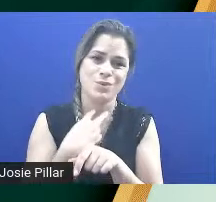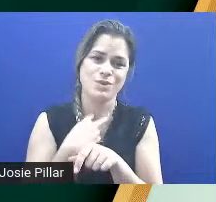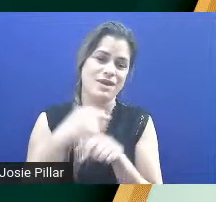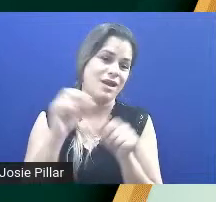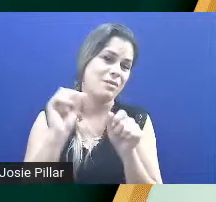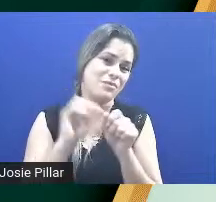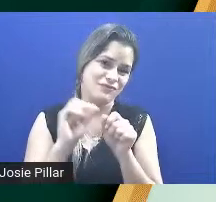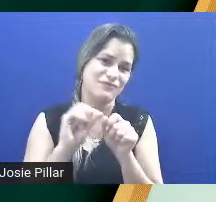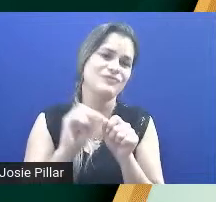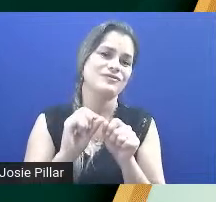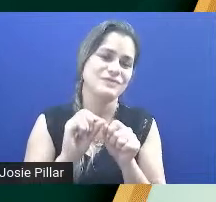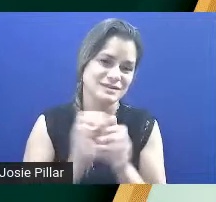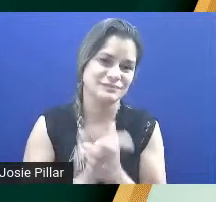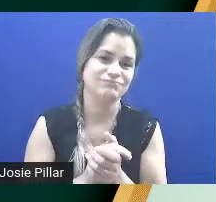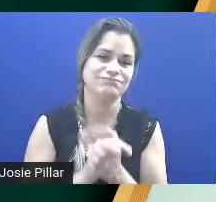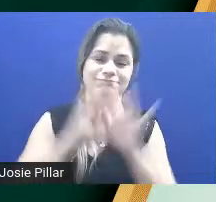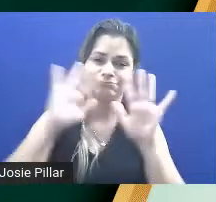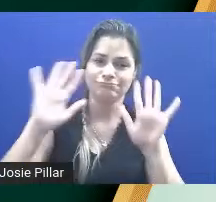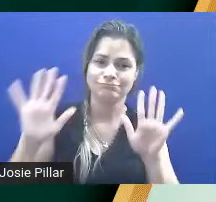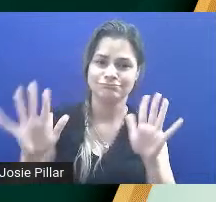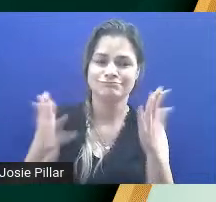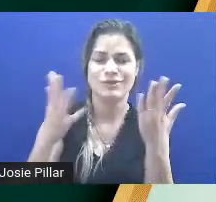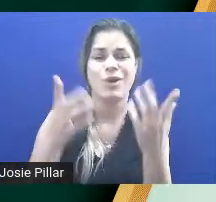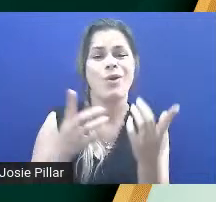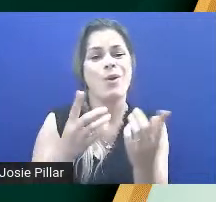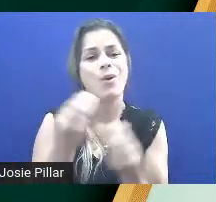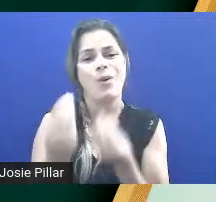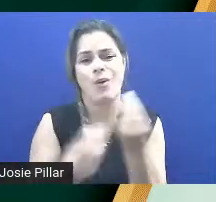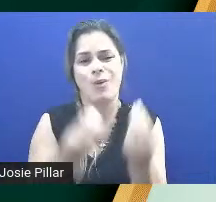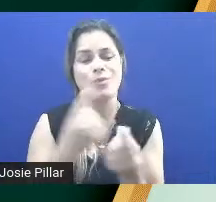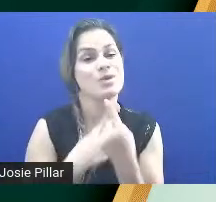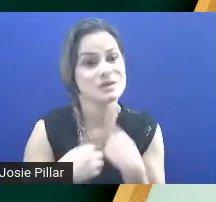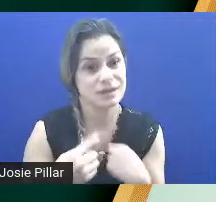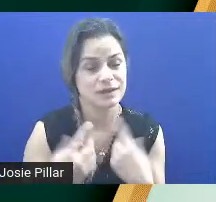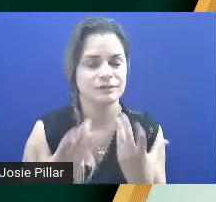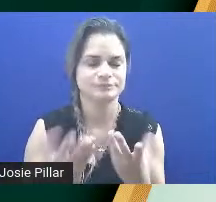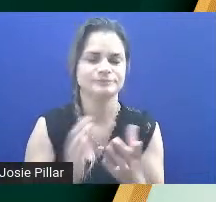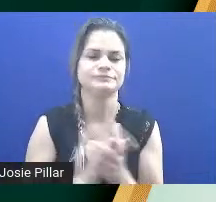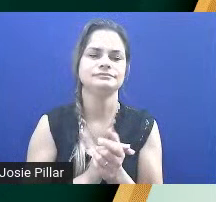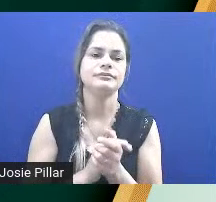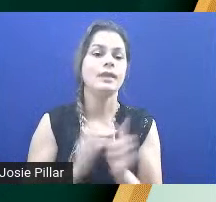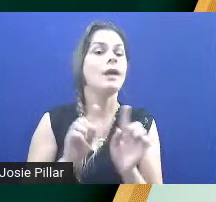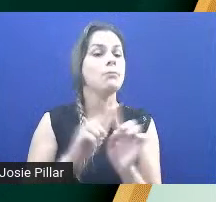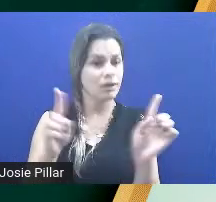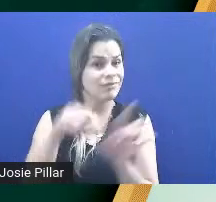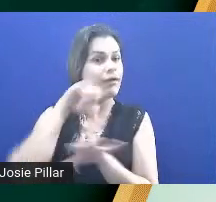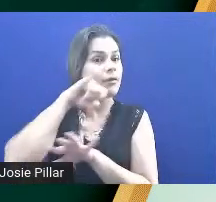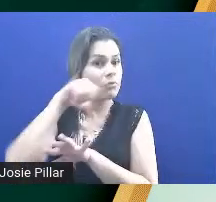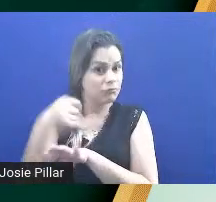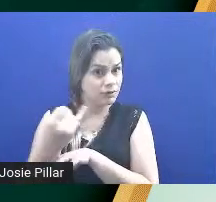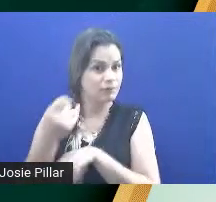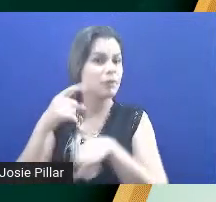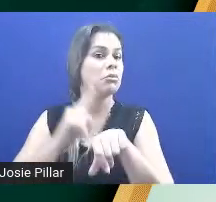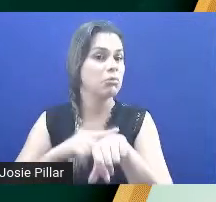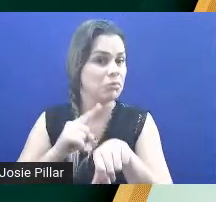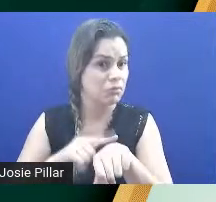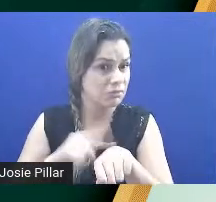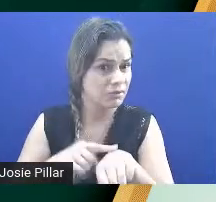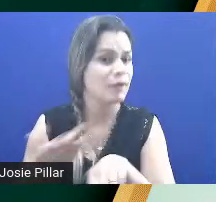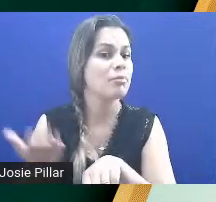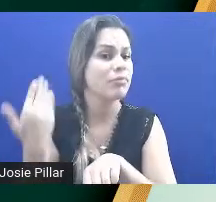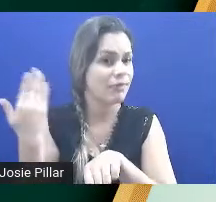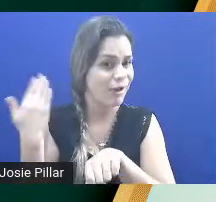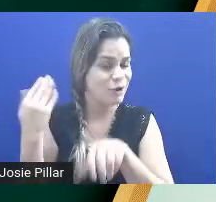na intensidade e da maneira que gostaríamos. Ainda bem que aproveitamos intensamente o tempo que tivemos juntos,